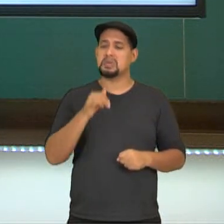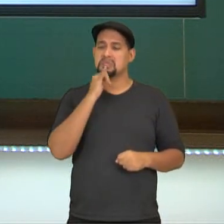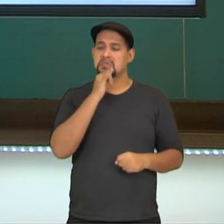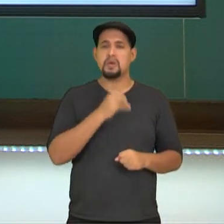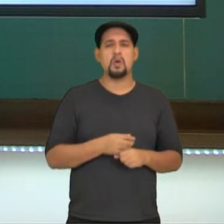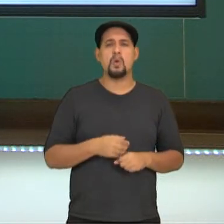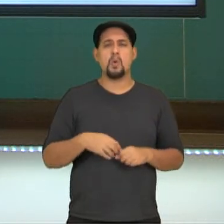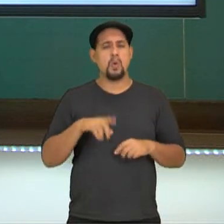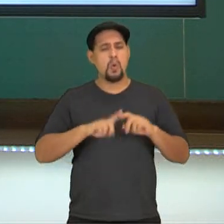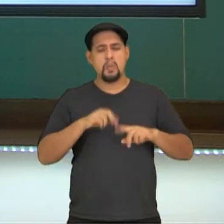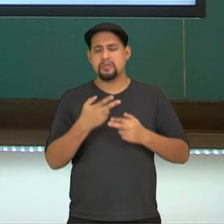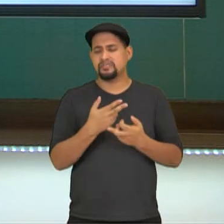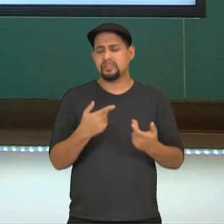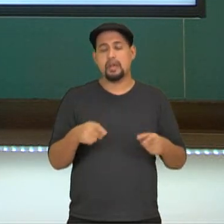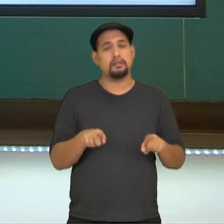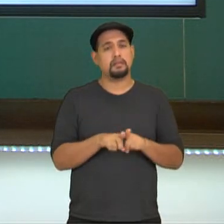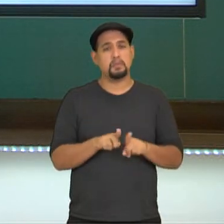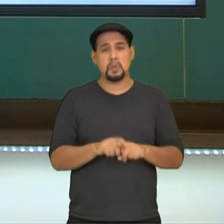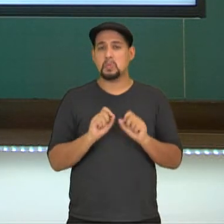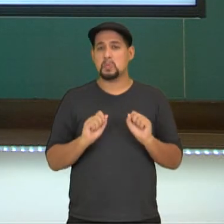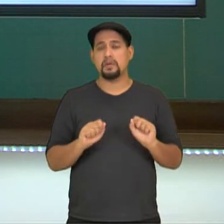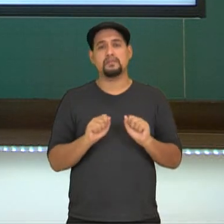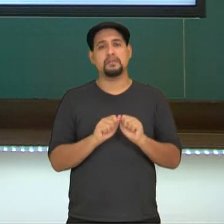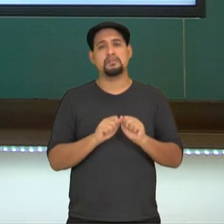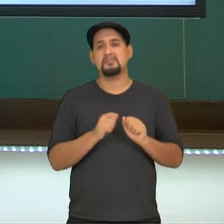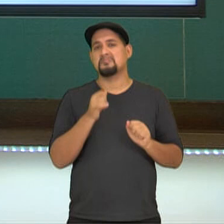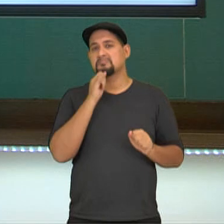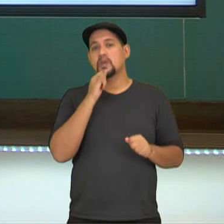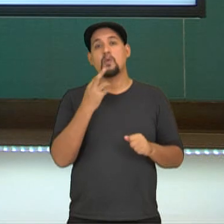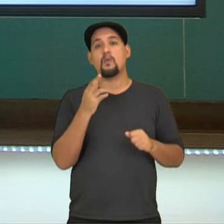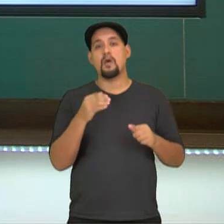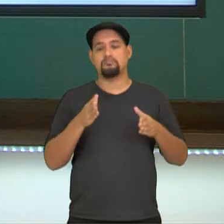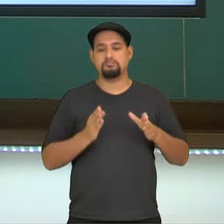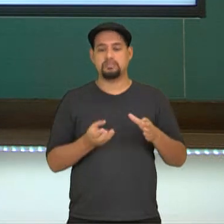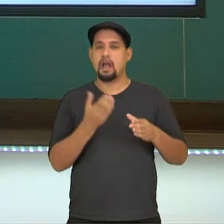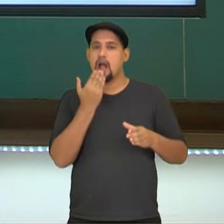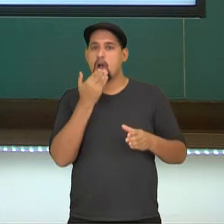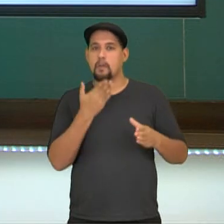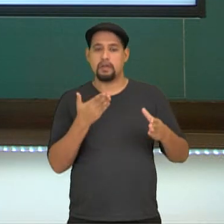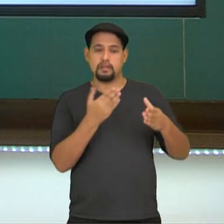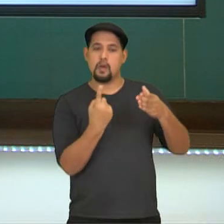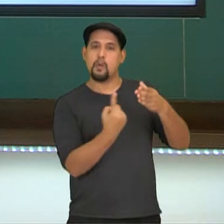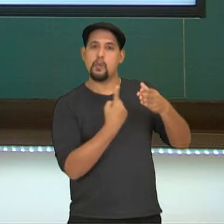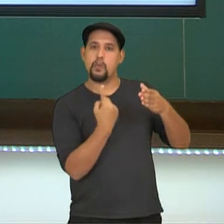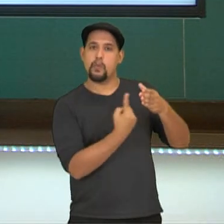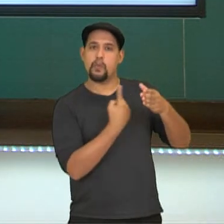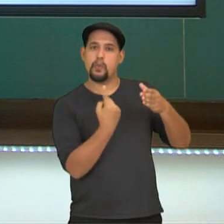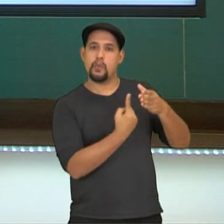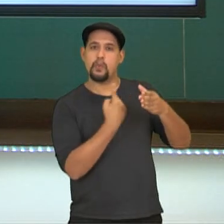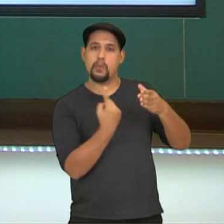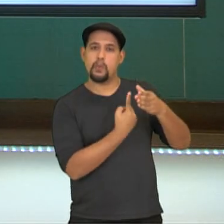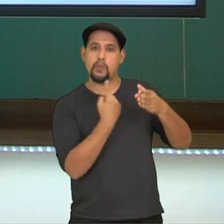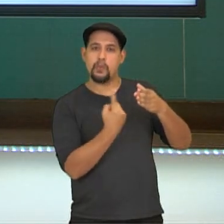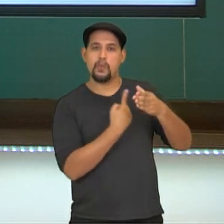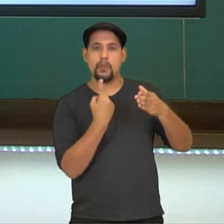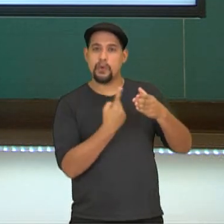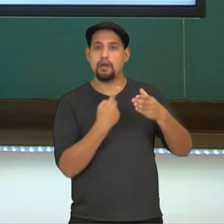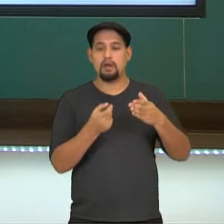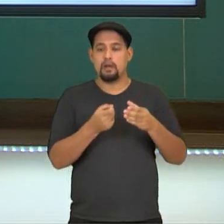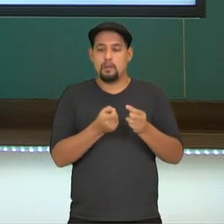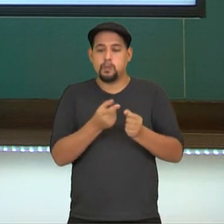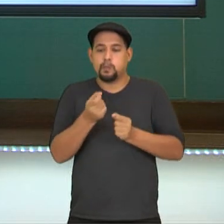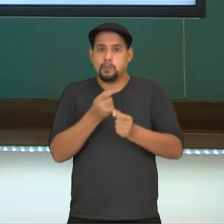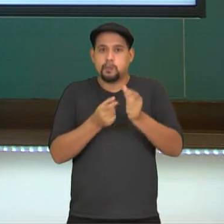objetos, dá para usar isso para, como o micro-ondas usa, para aquecer a água ou aquecer gordura, né? Você pega as